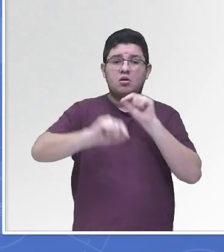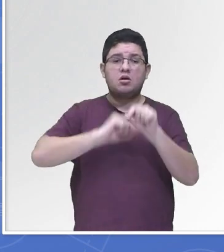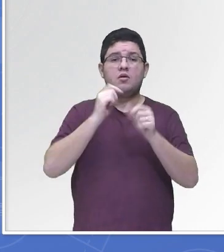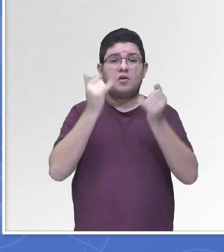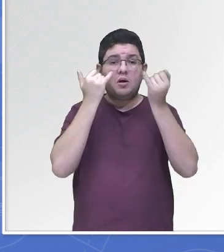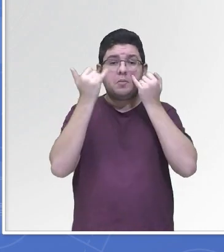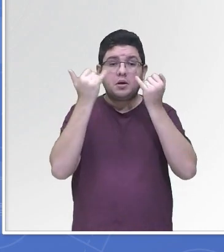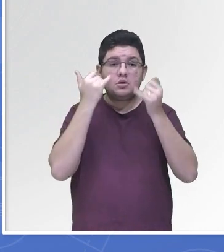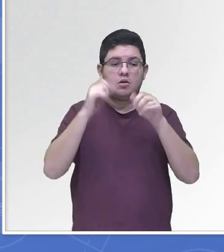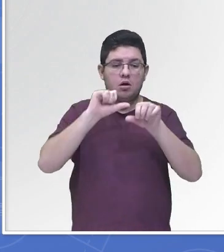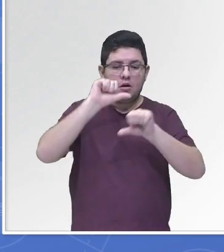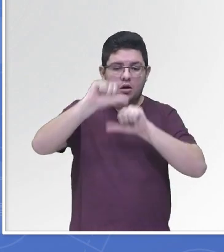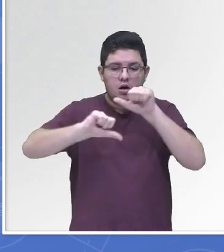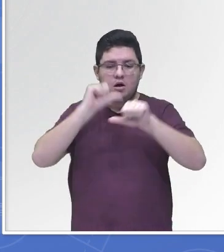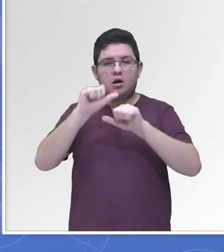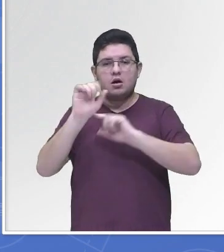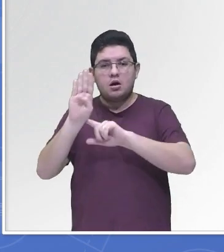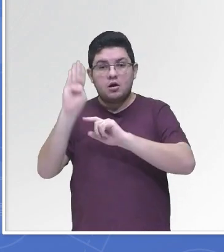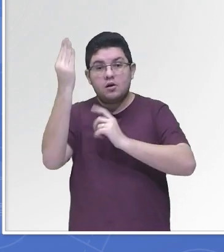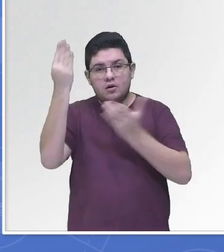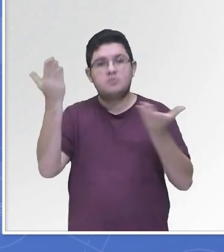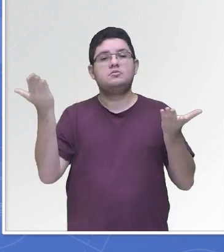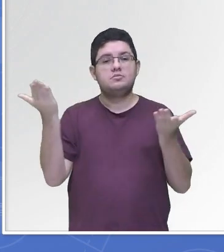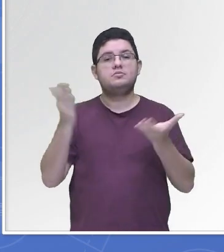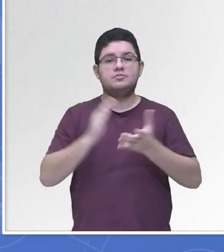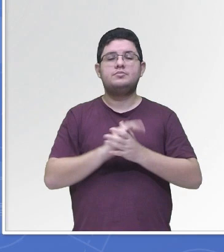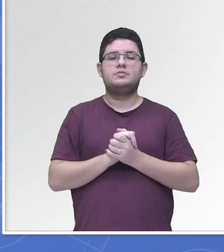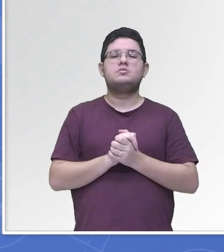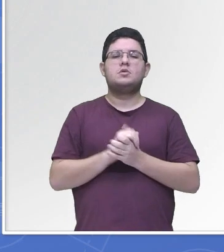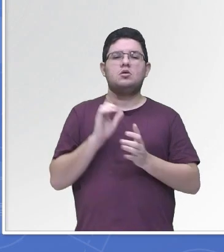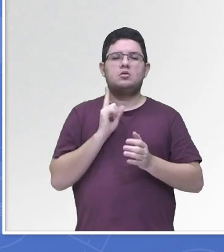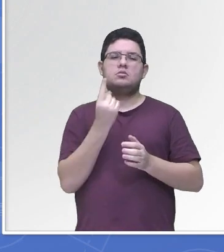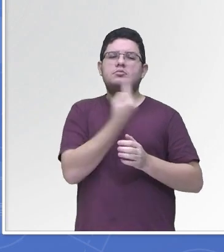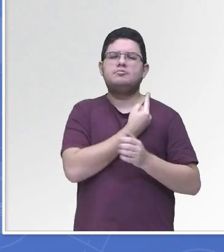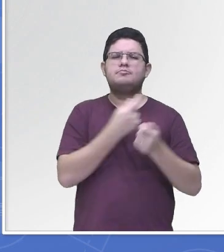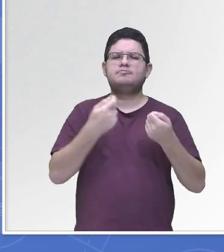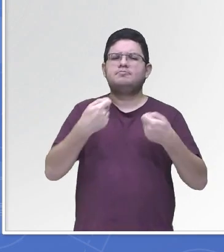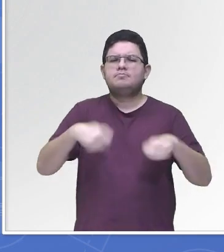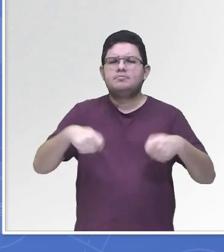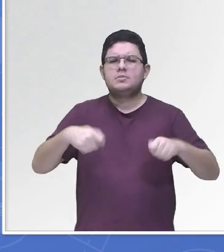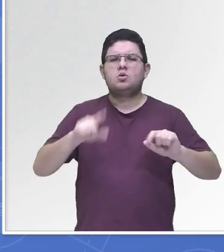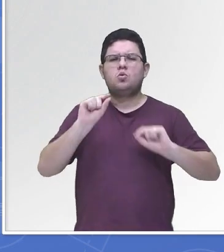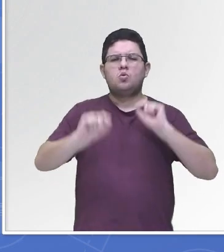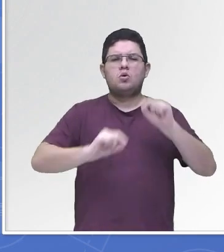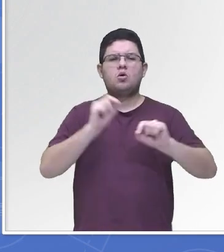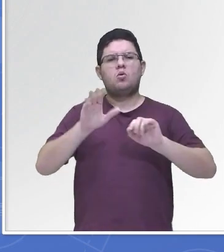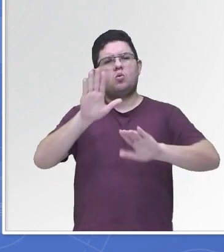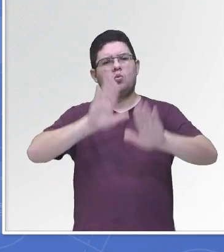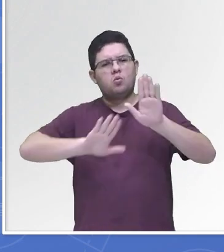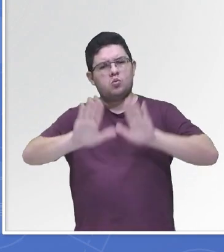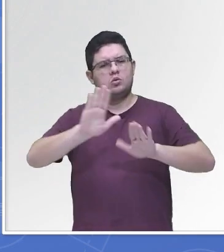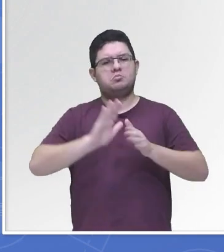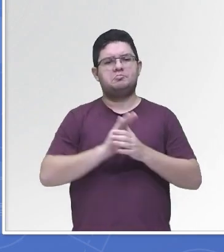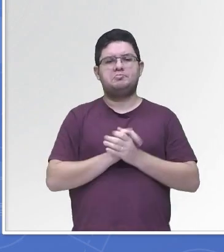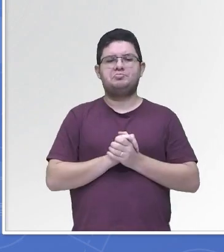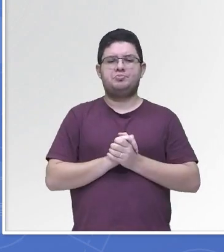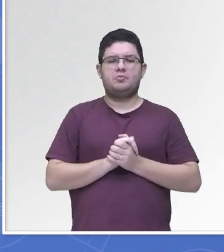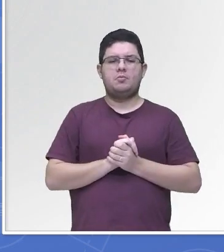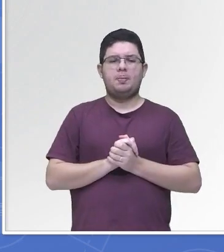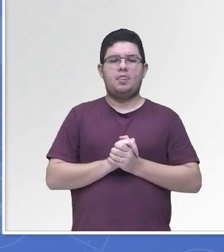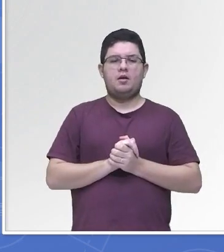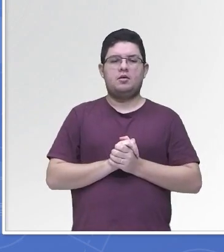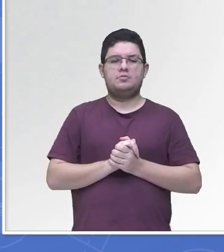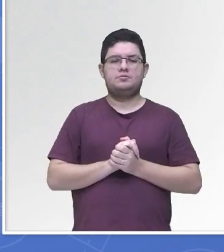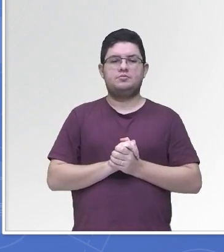quê? Falsificadas. Então, precisamos tomar muito cuidado antes de compartilhar qualquer informação. Perfeito? Vamos